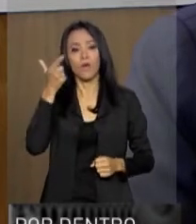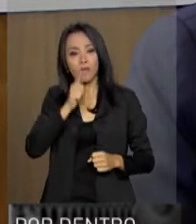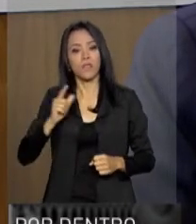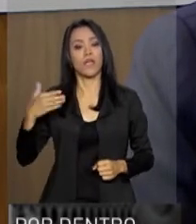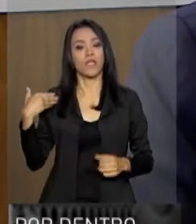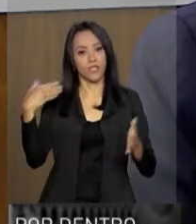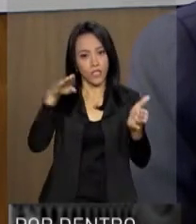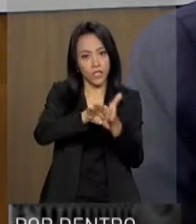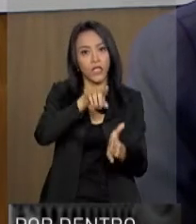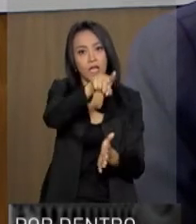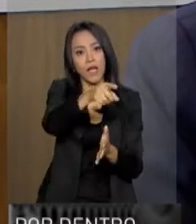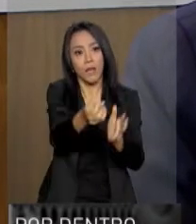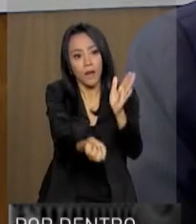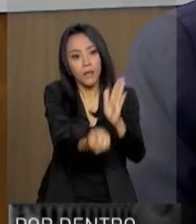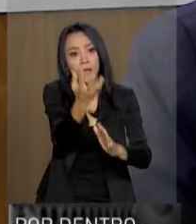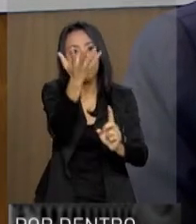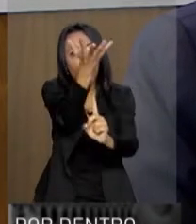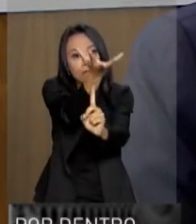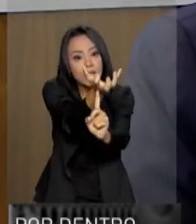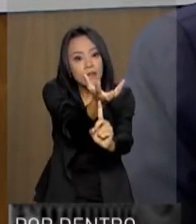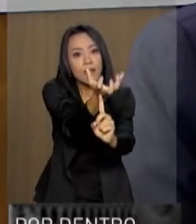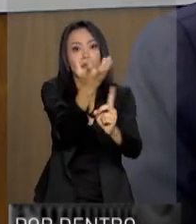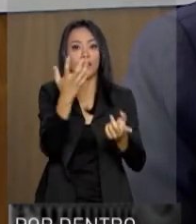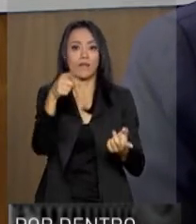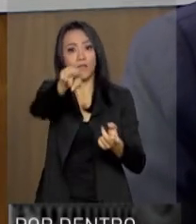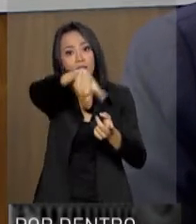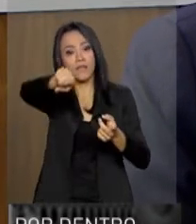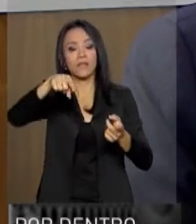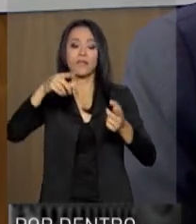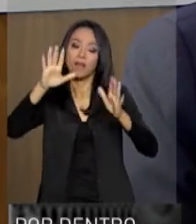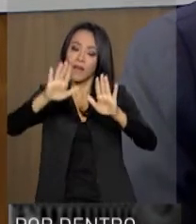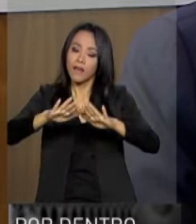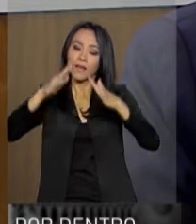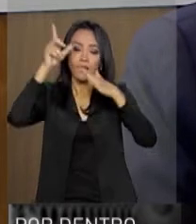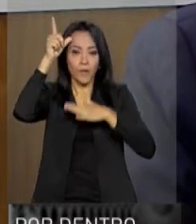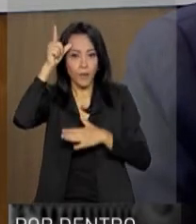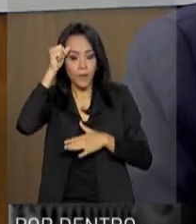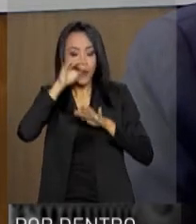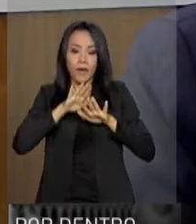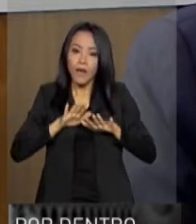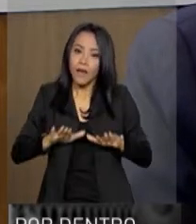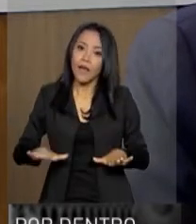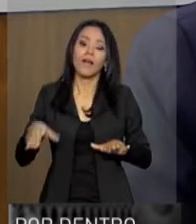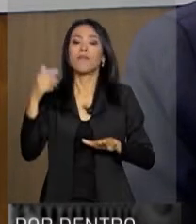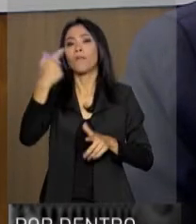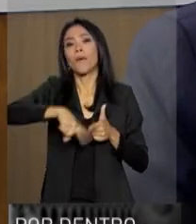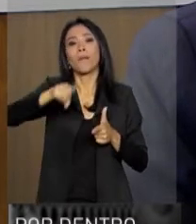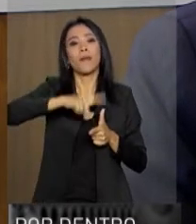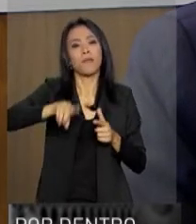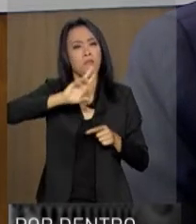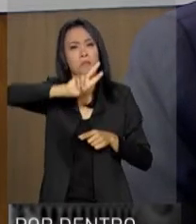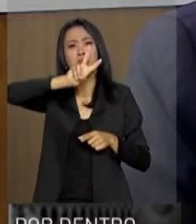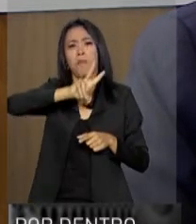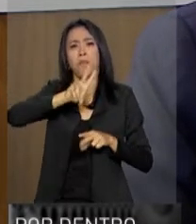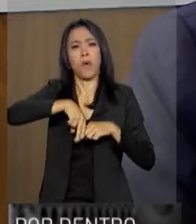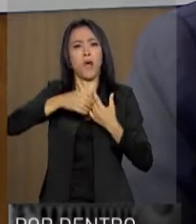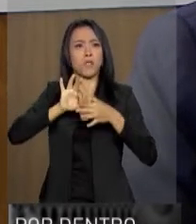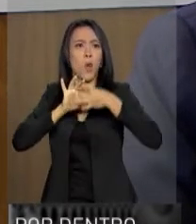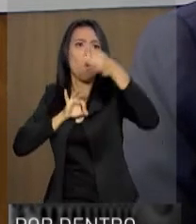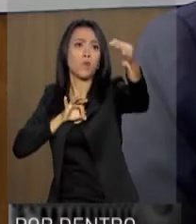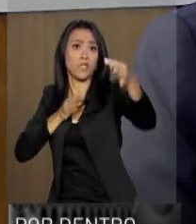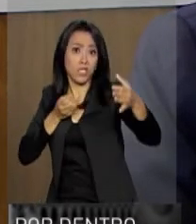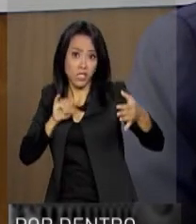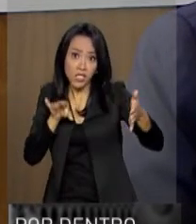conectividade posso tranquilizar a todos mas amazonenses que não haverá nenhum problema em relação ao amazonas se chega o arroz chega o